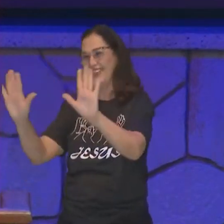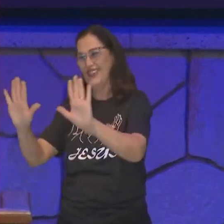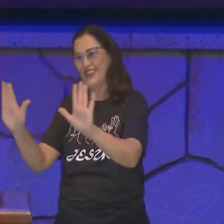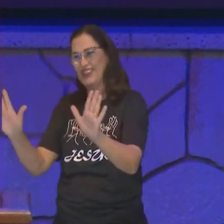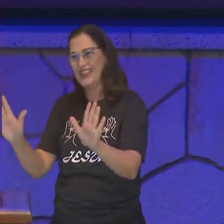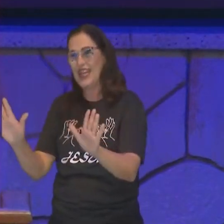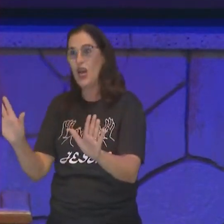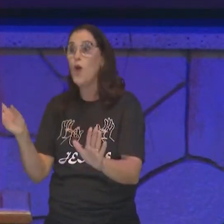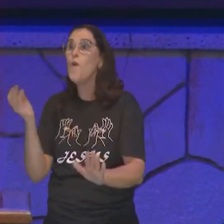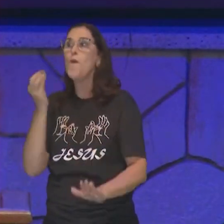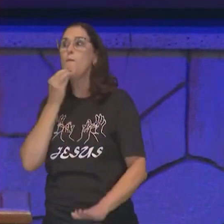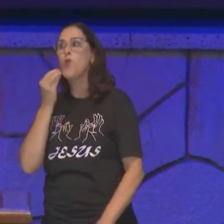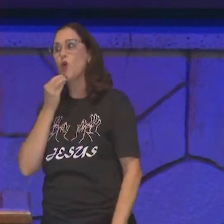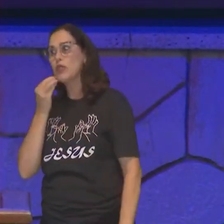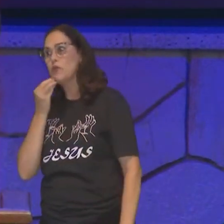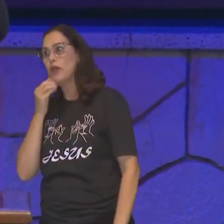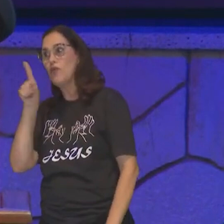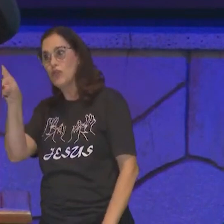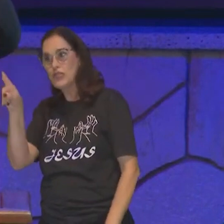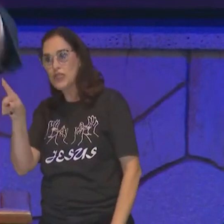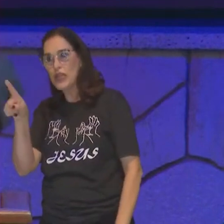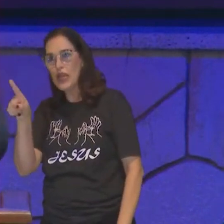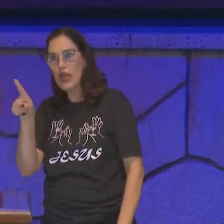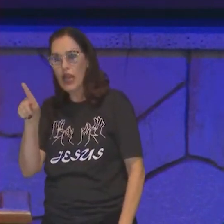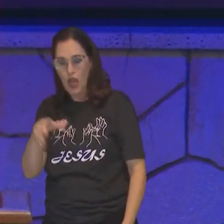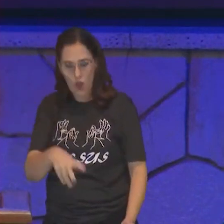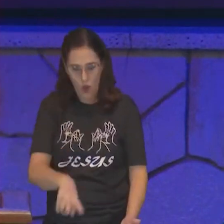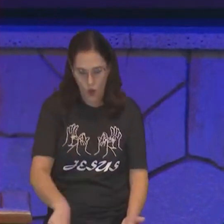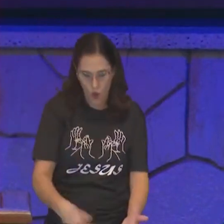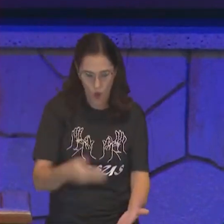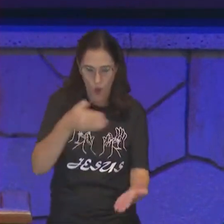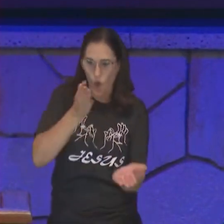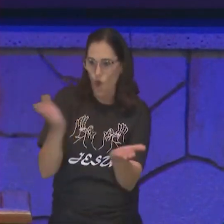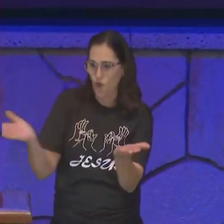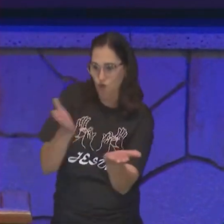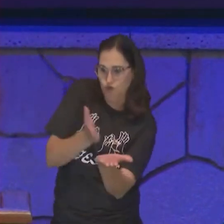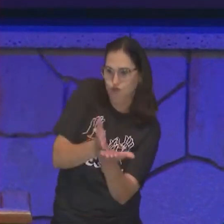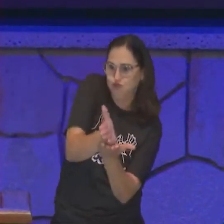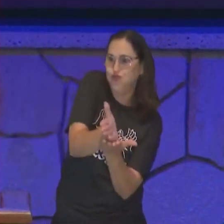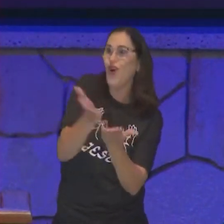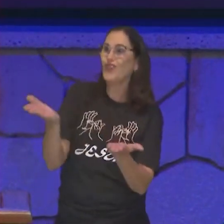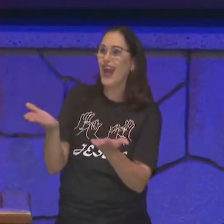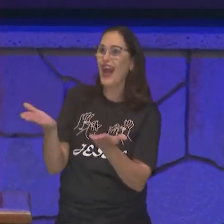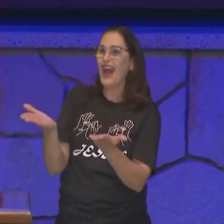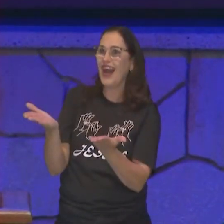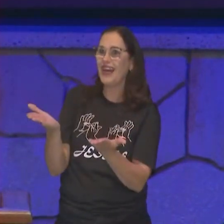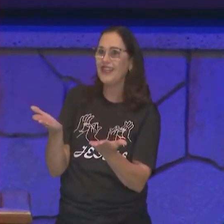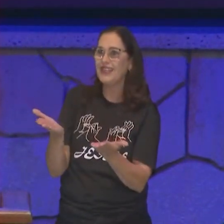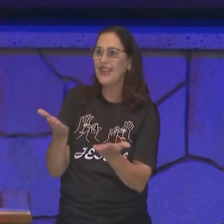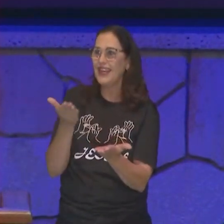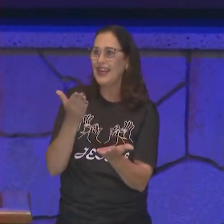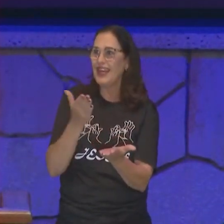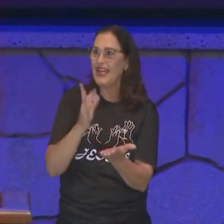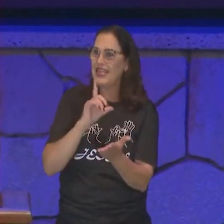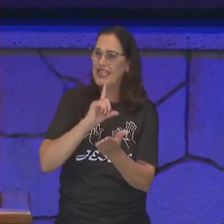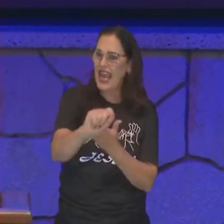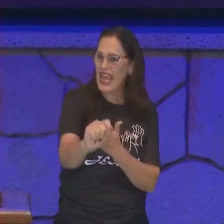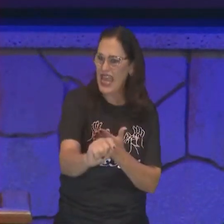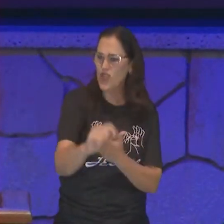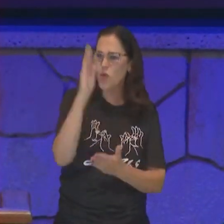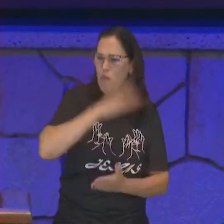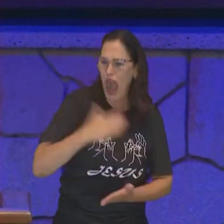Há possibilidade, querido, de você sair do fundo do poço, há possibilidade de você sair desta situação.